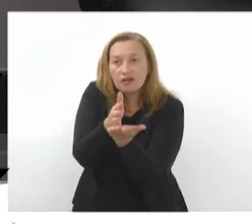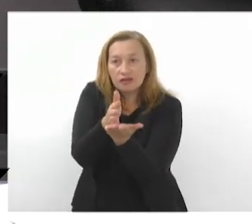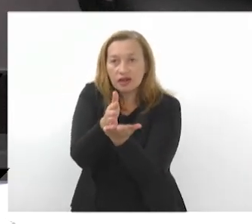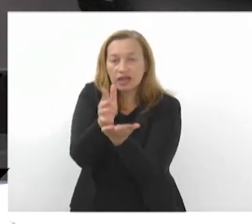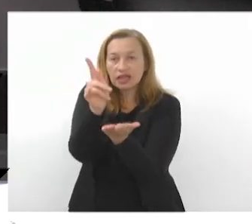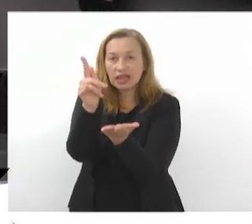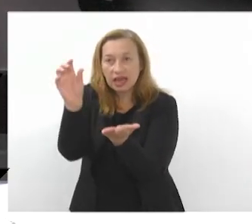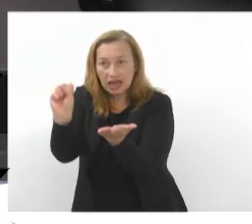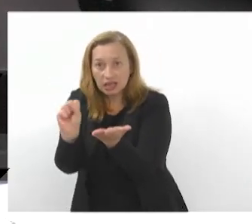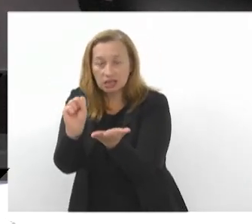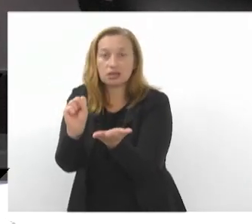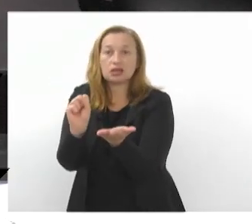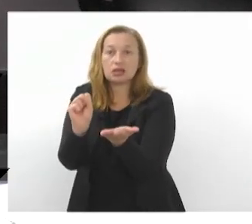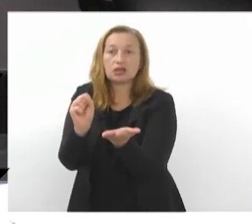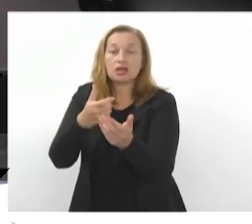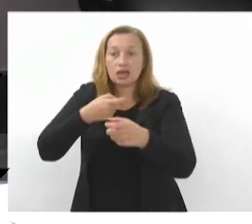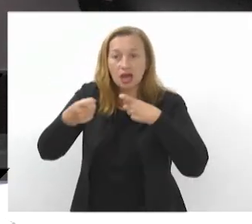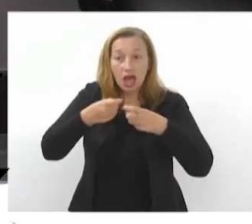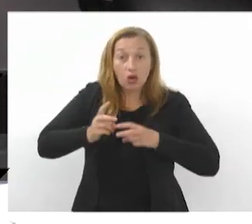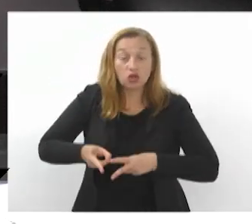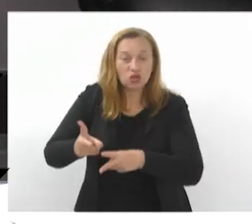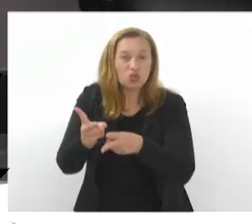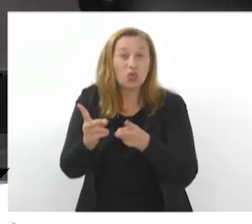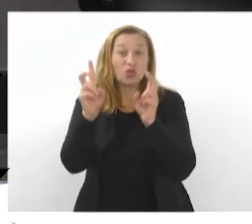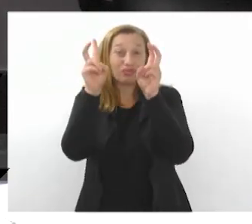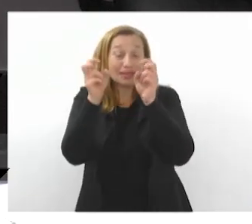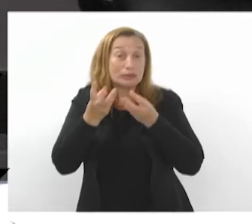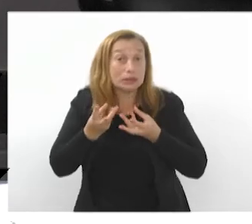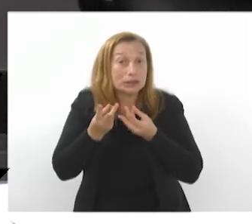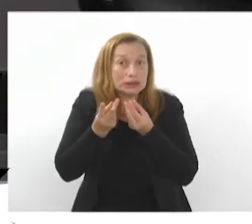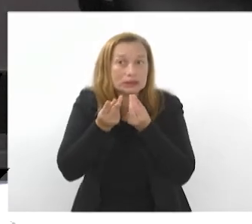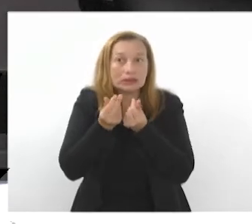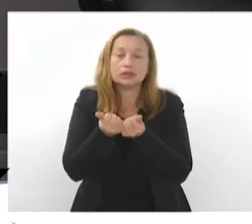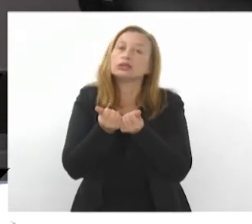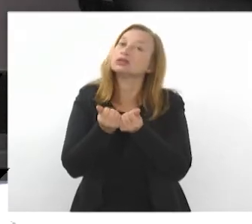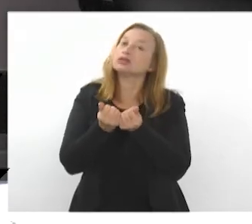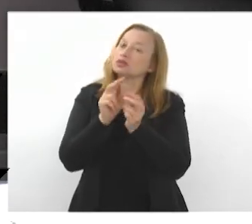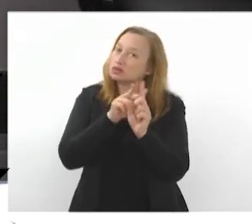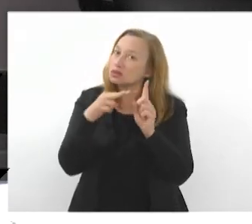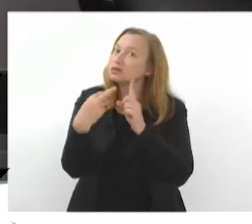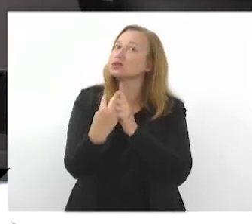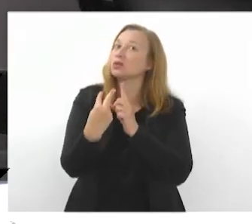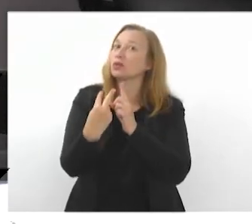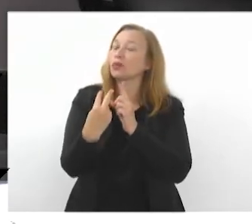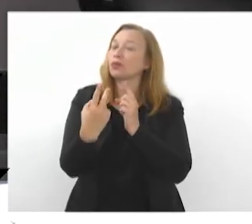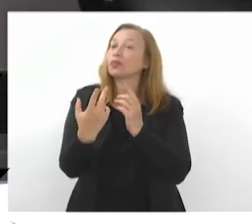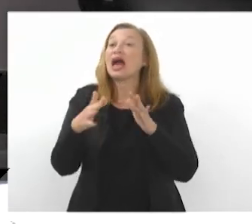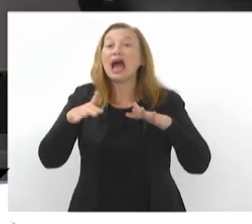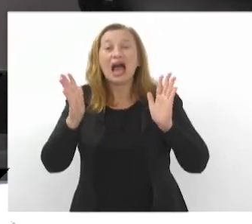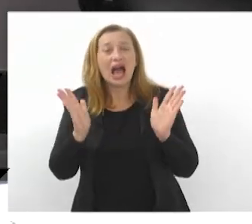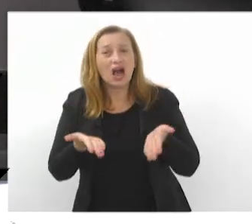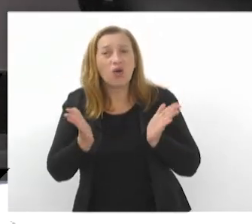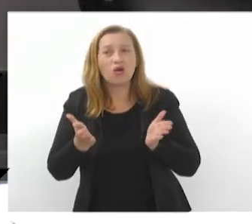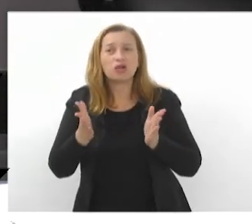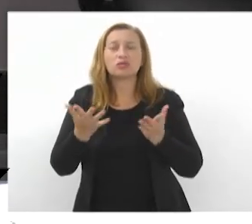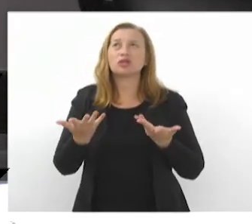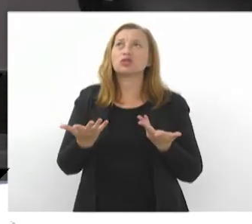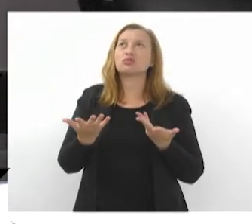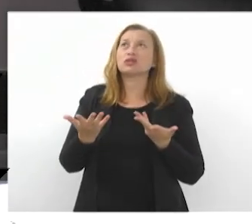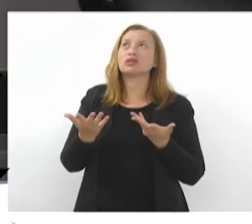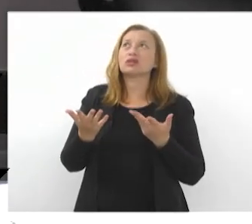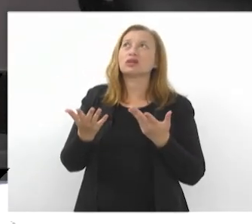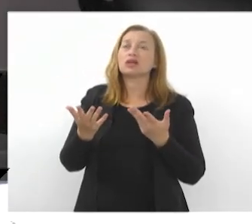guerra continua. O tema é sensível, né, sob esse ponto de vista. Agora, sob o ponto de vista